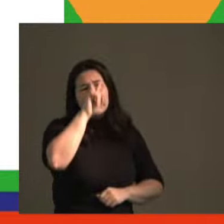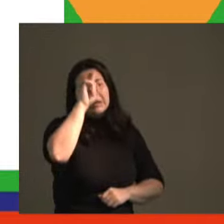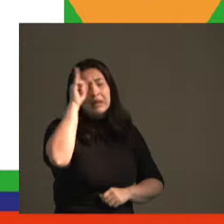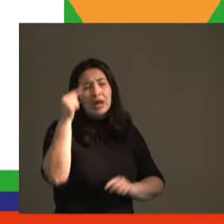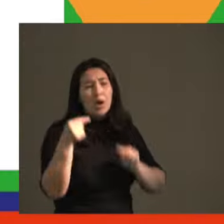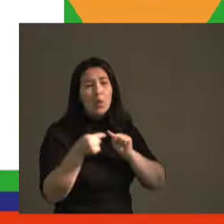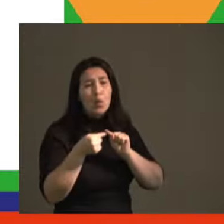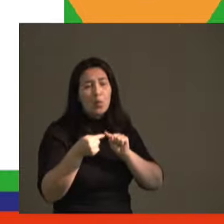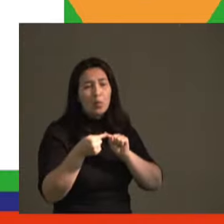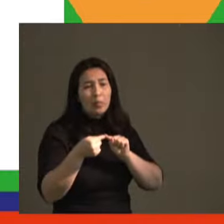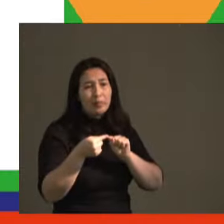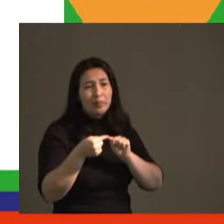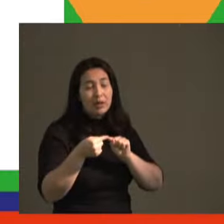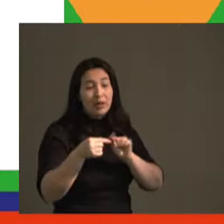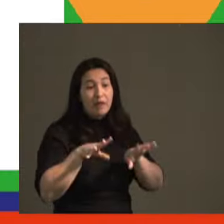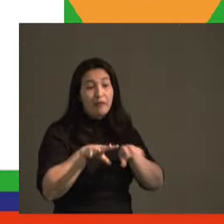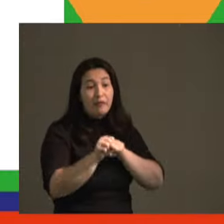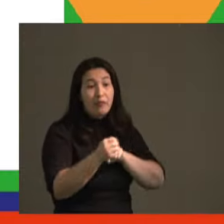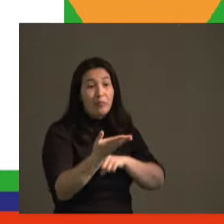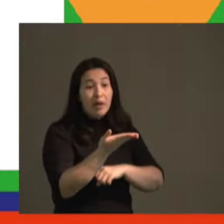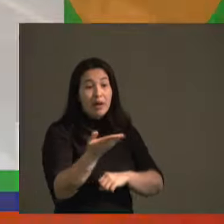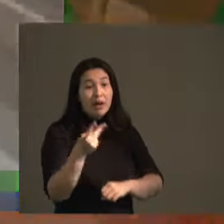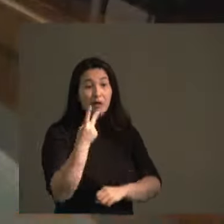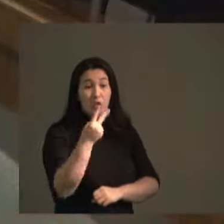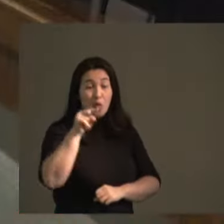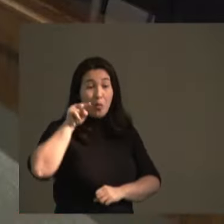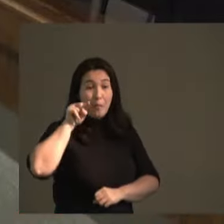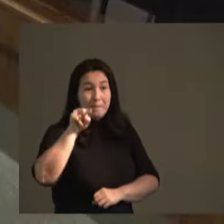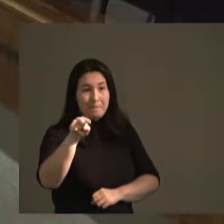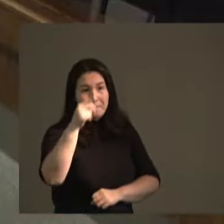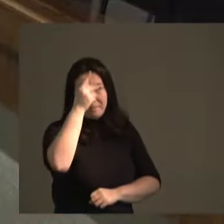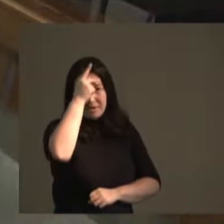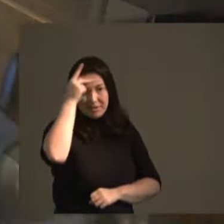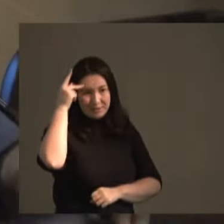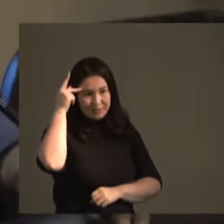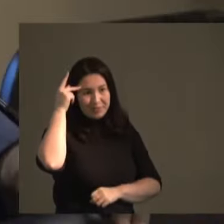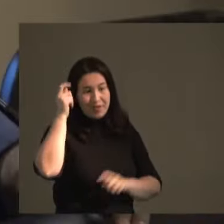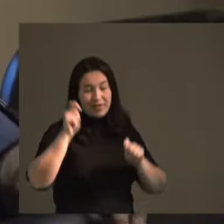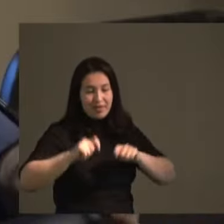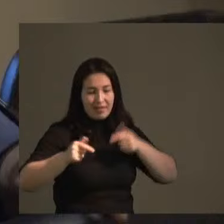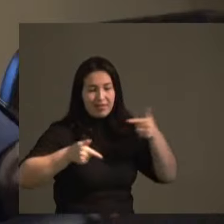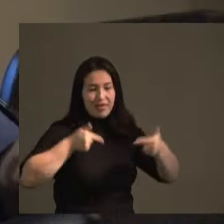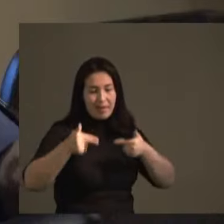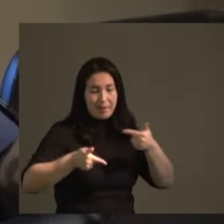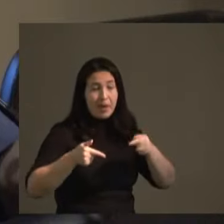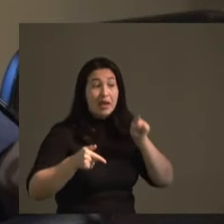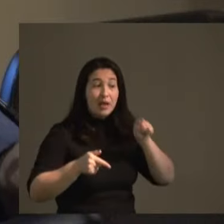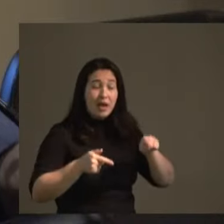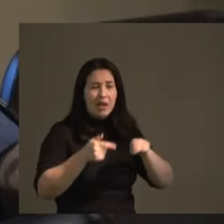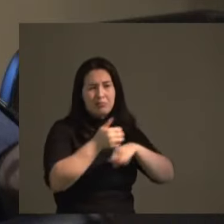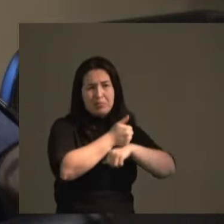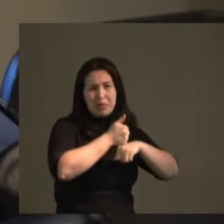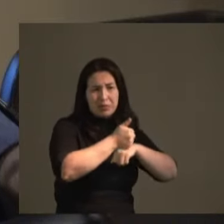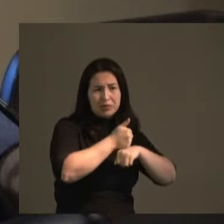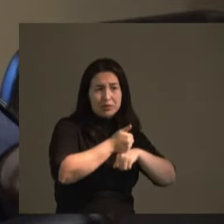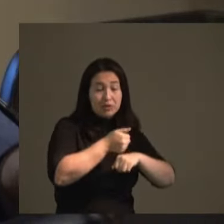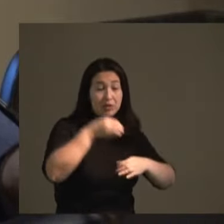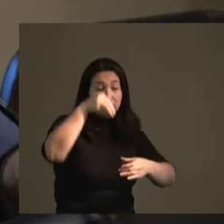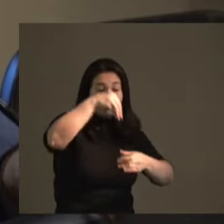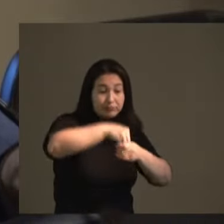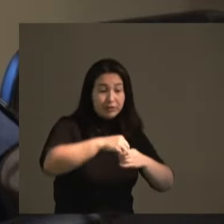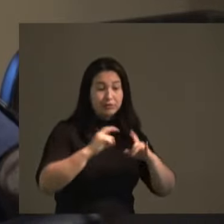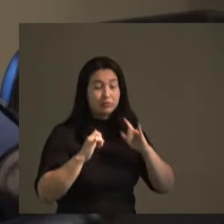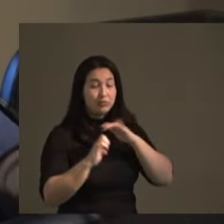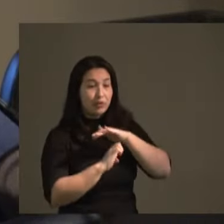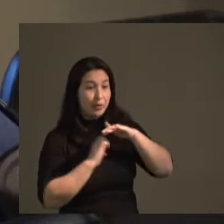formemos 2 mil agentes do emprego com apoio, que é um profissional que vai estar na empresa,